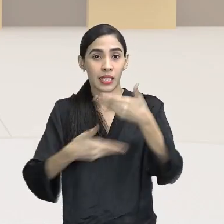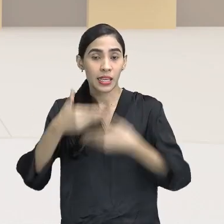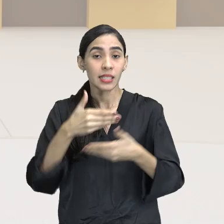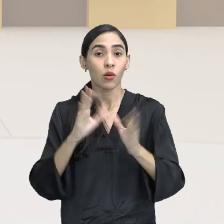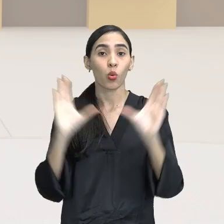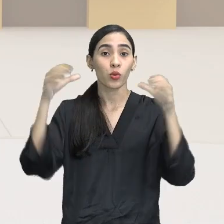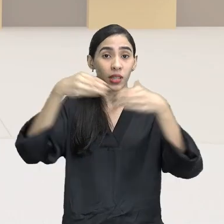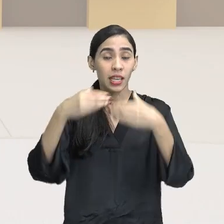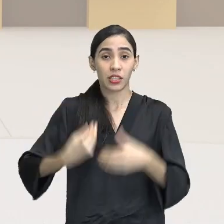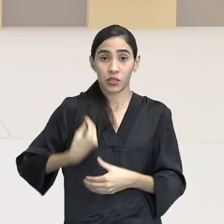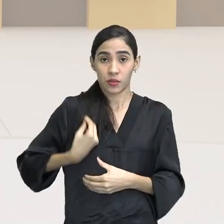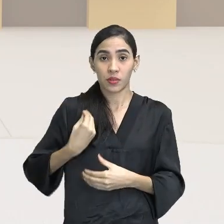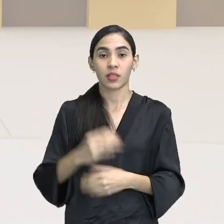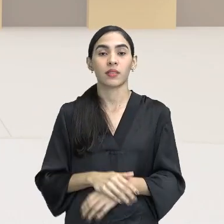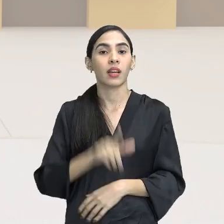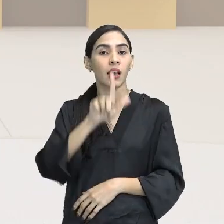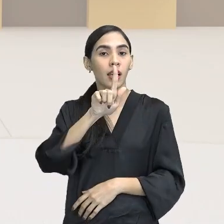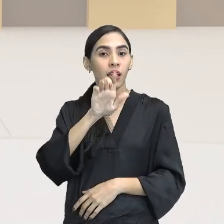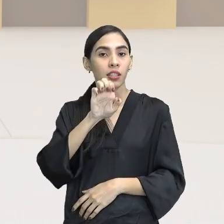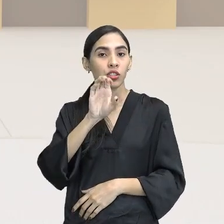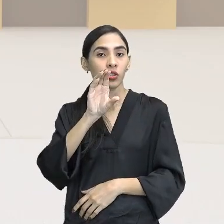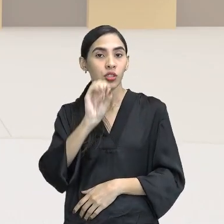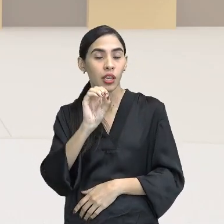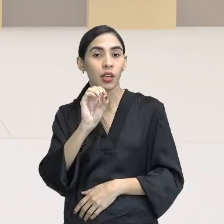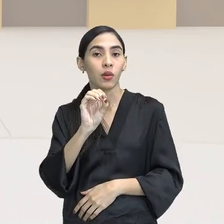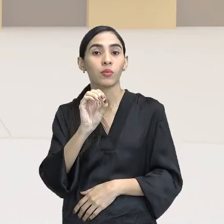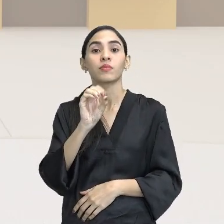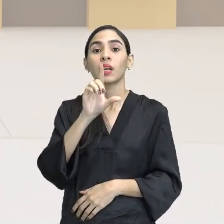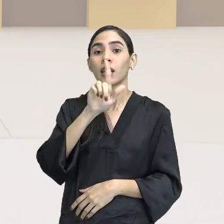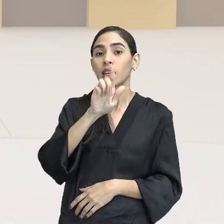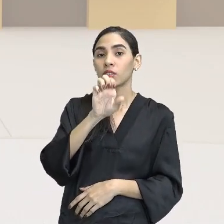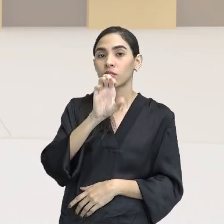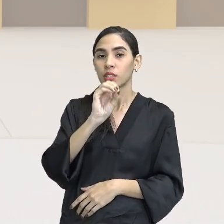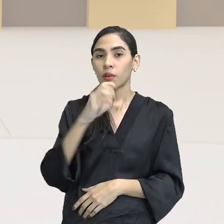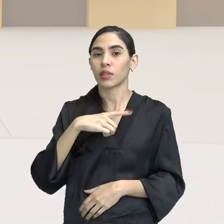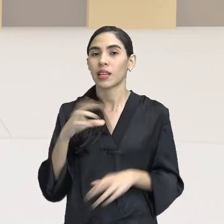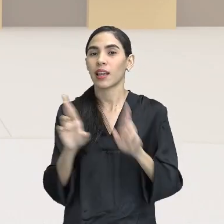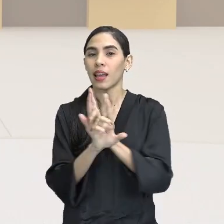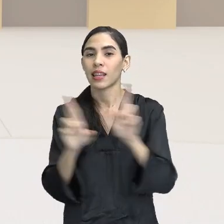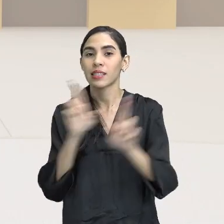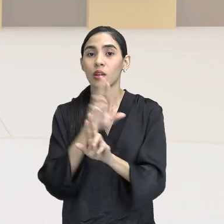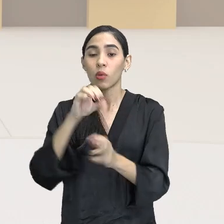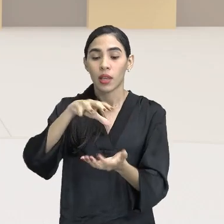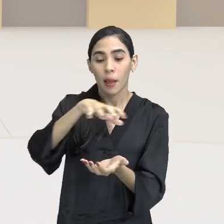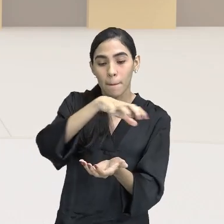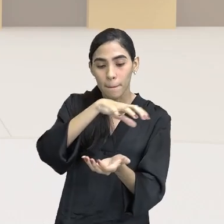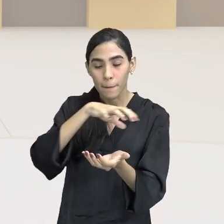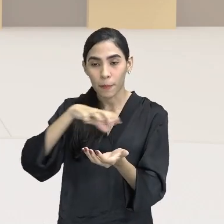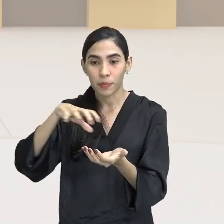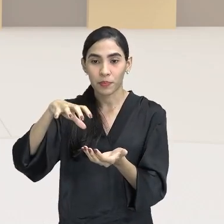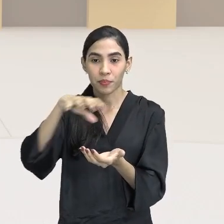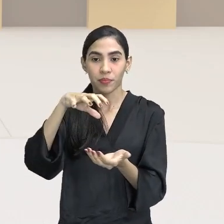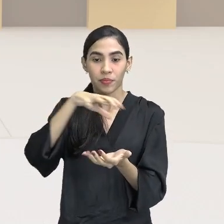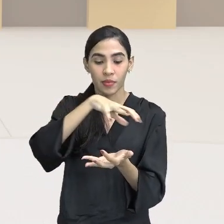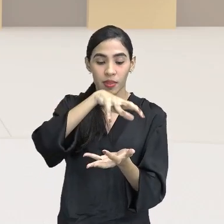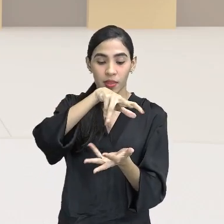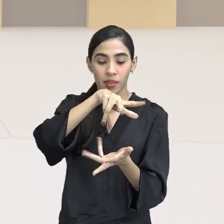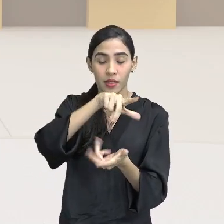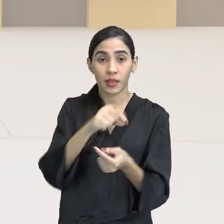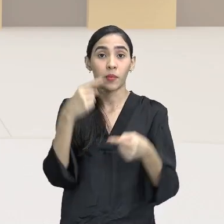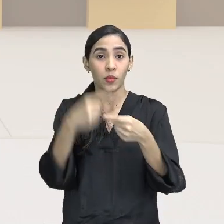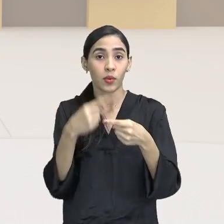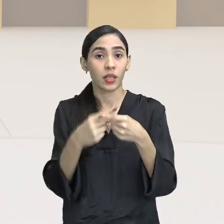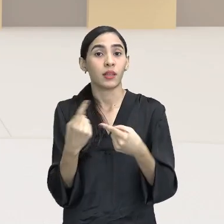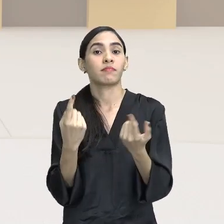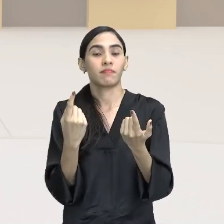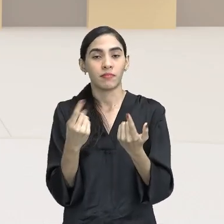seres vivos. Geo, de biogeoquímicos, esse geo está relacionado com a Terra, com o planeta Terra, porque a gente também